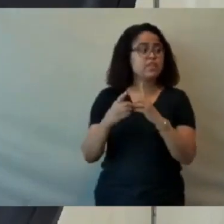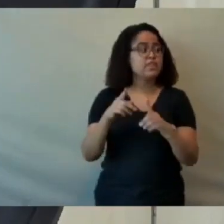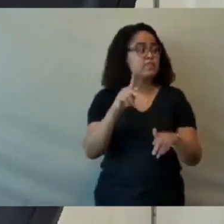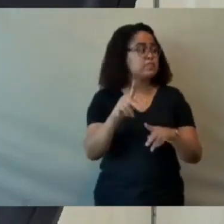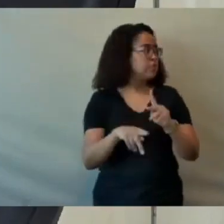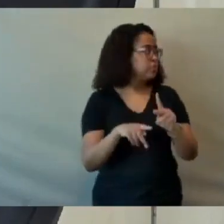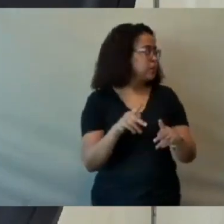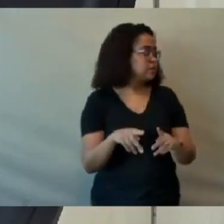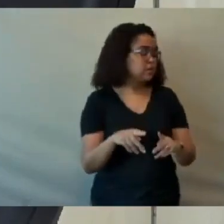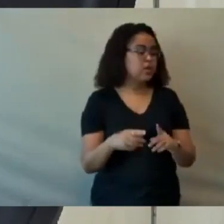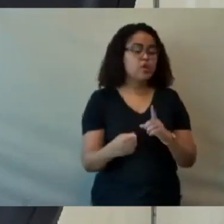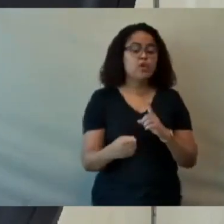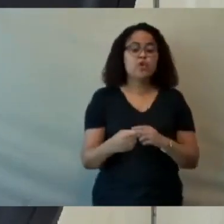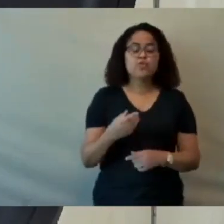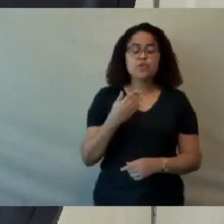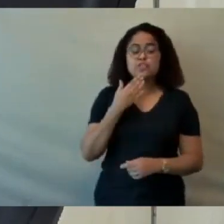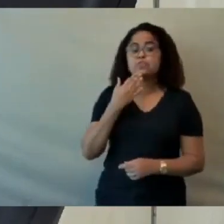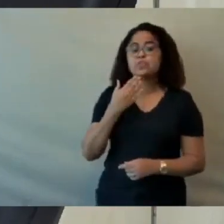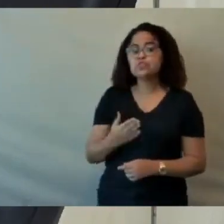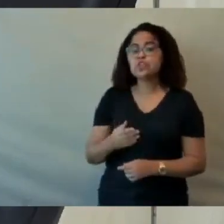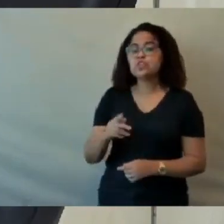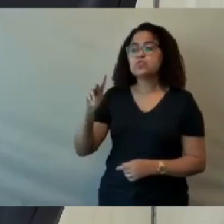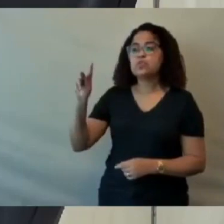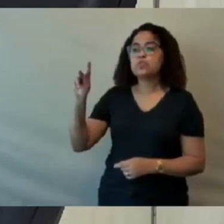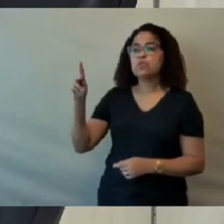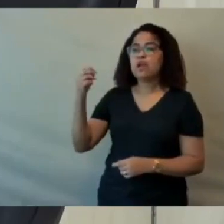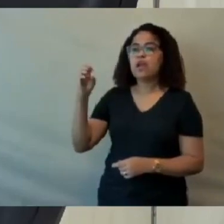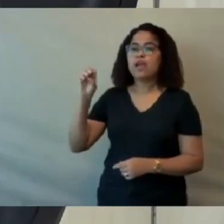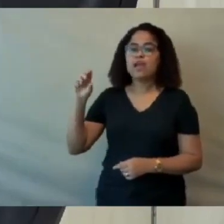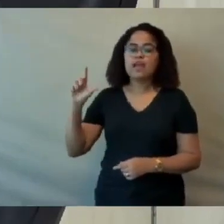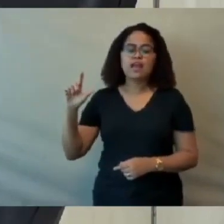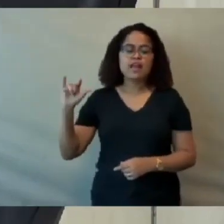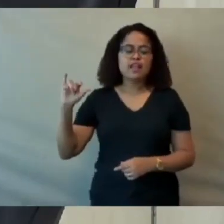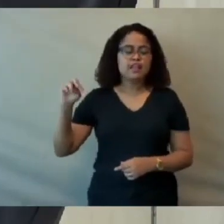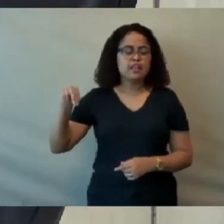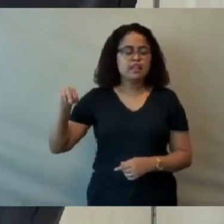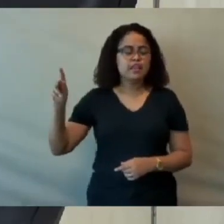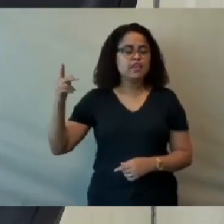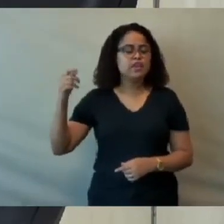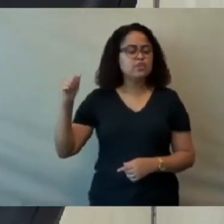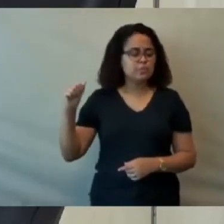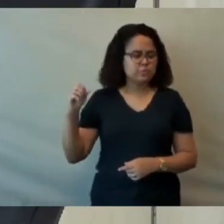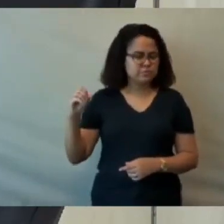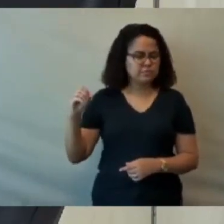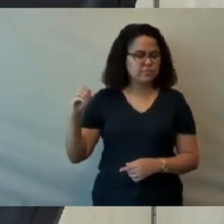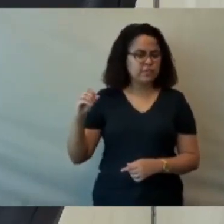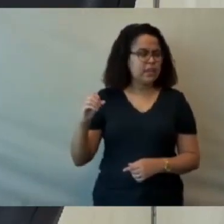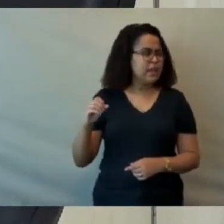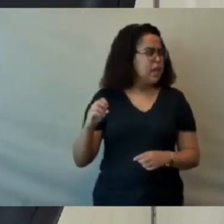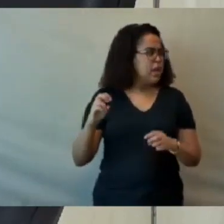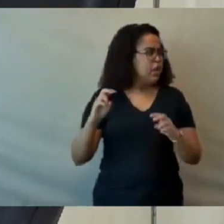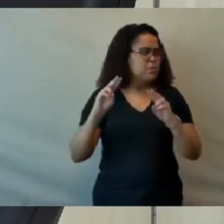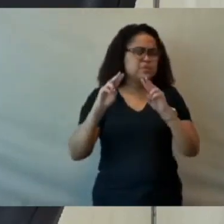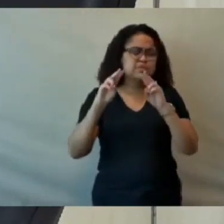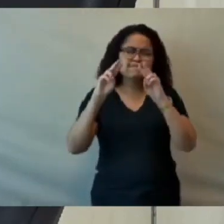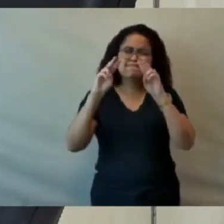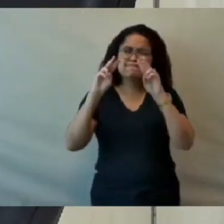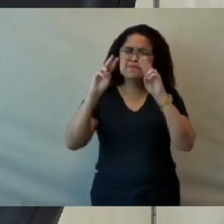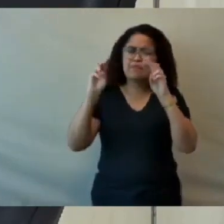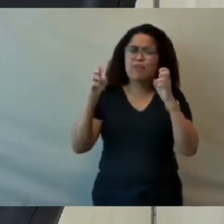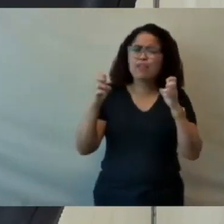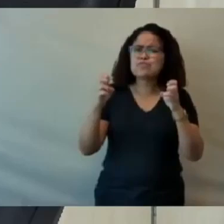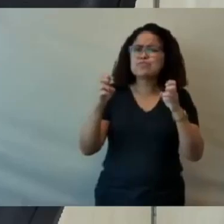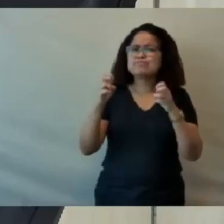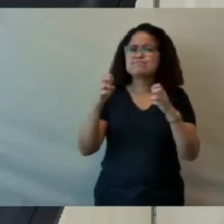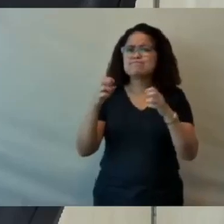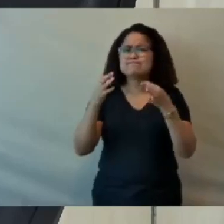o vereador Erelinho falou, que é verdade, é uma das questões que mais nos chama na assistência social, que é a